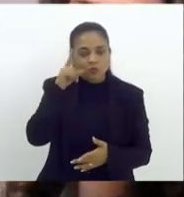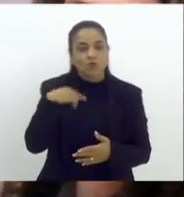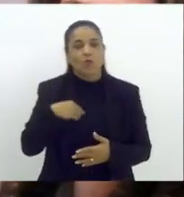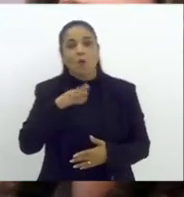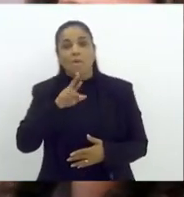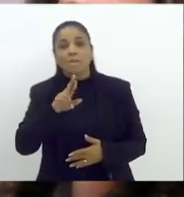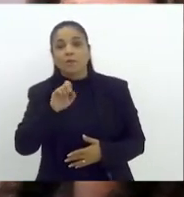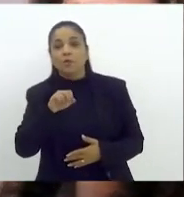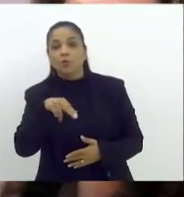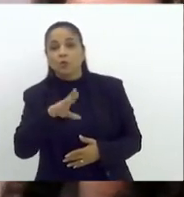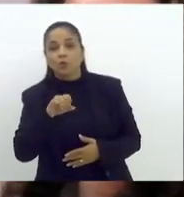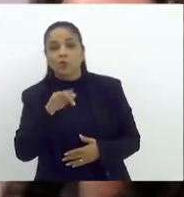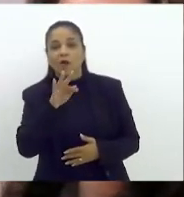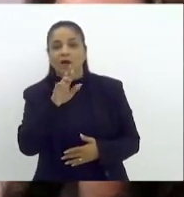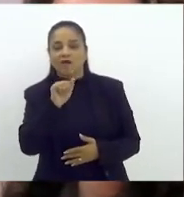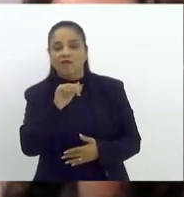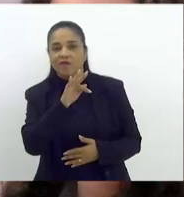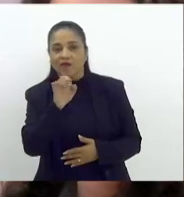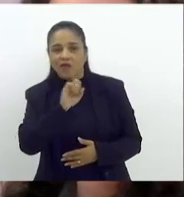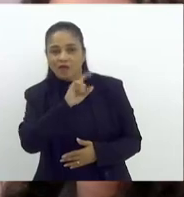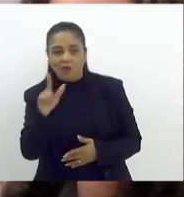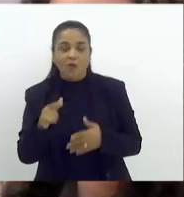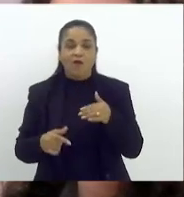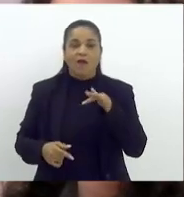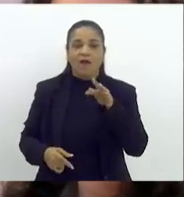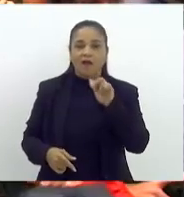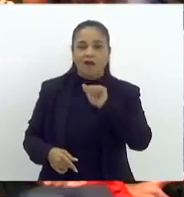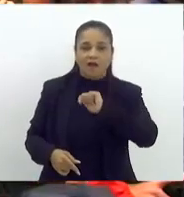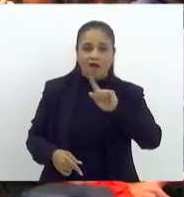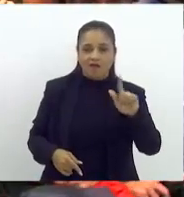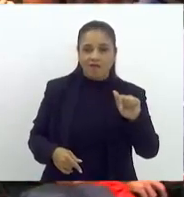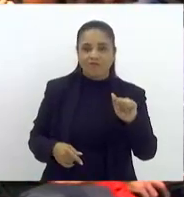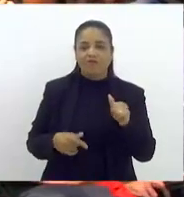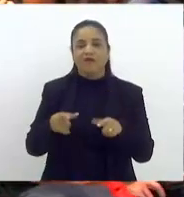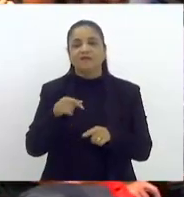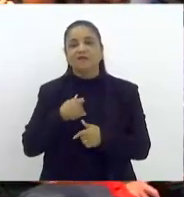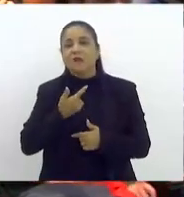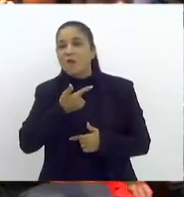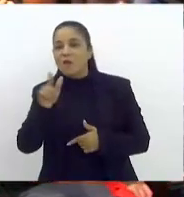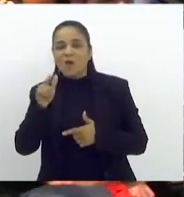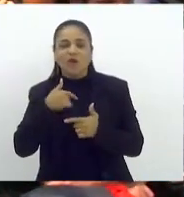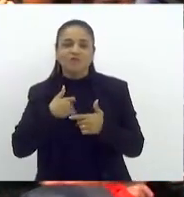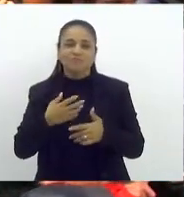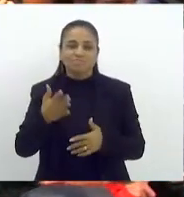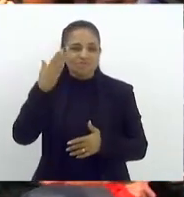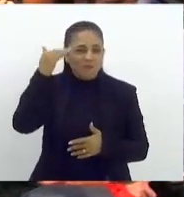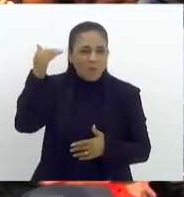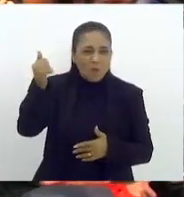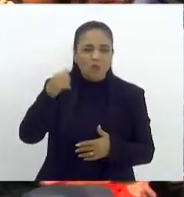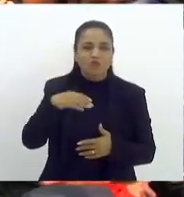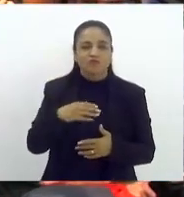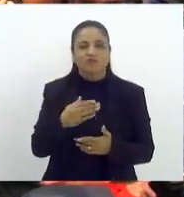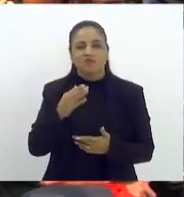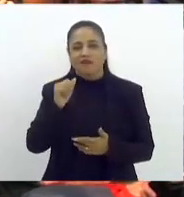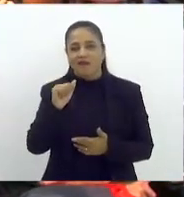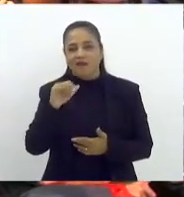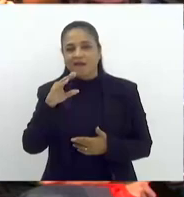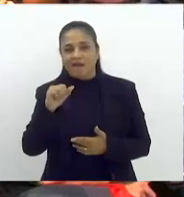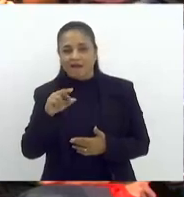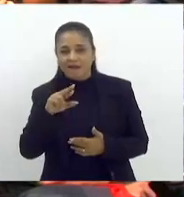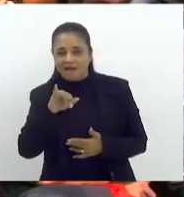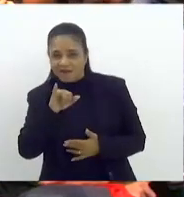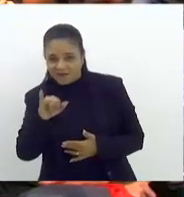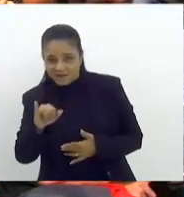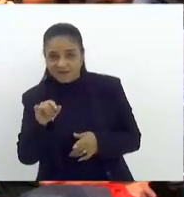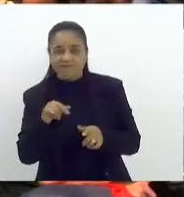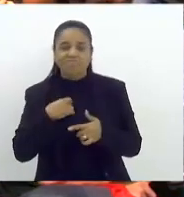Bruno Rafael Fico feliz de ver a Rafa guza Fico feliz de ver meu mano Wesley lá de Acari porque a gente sabe o